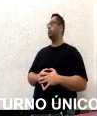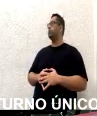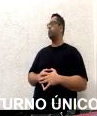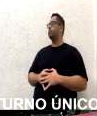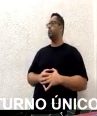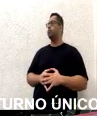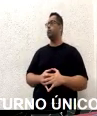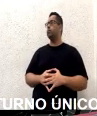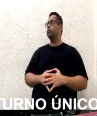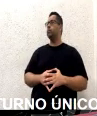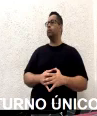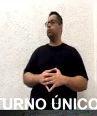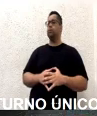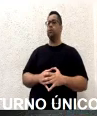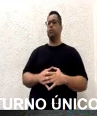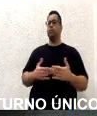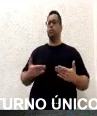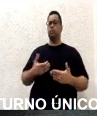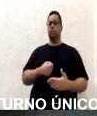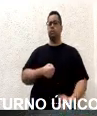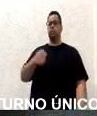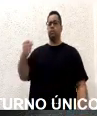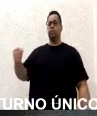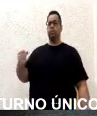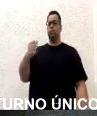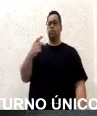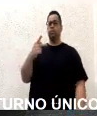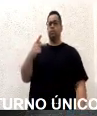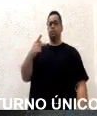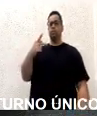Com a palavra o vereador Paulo.